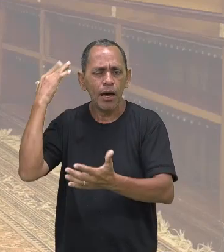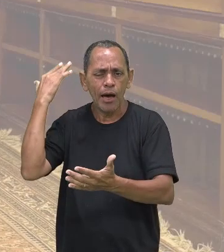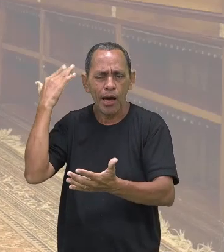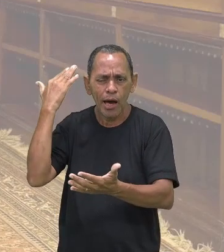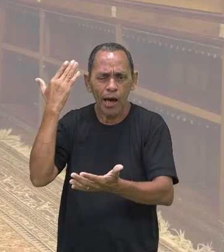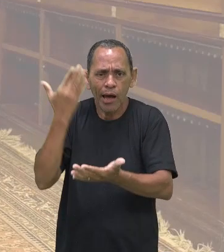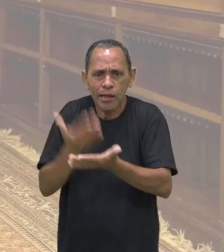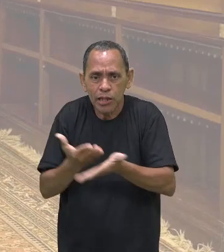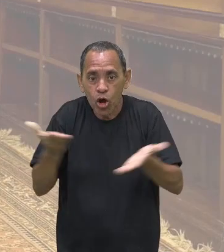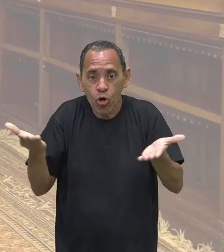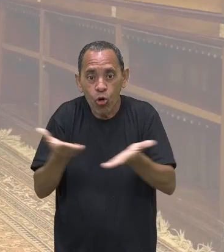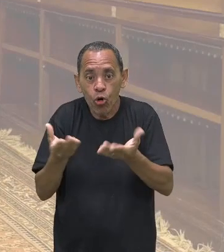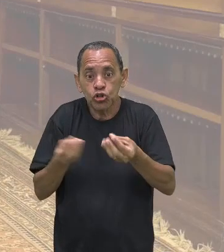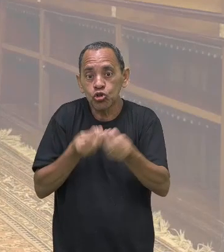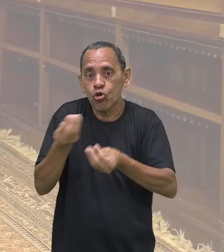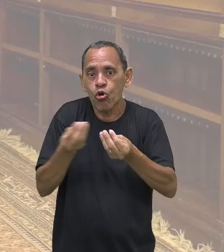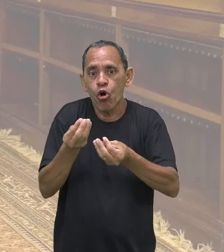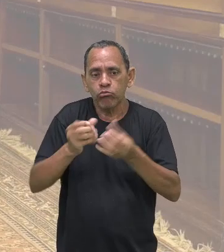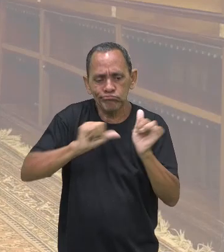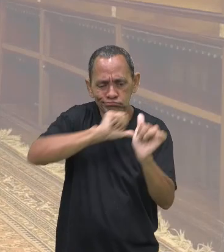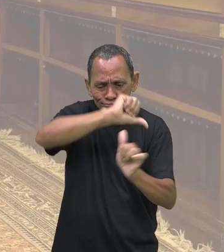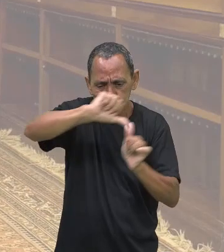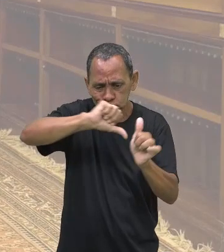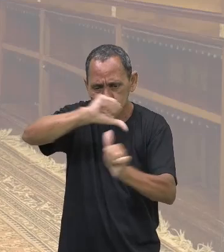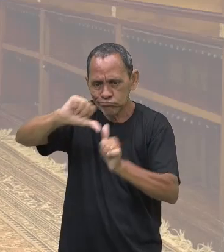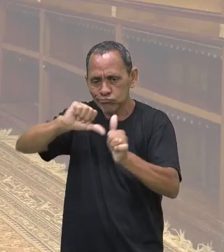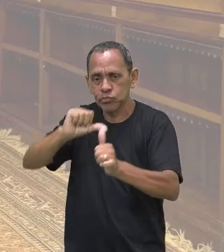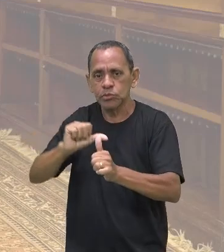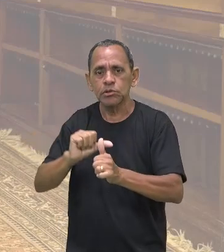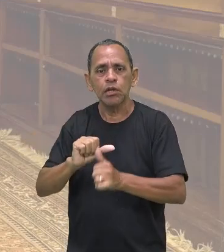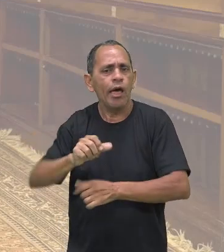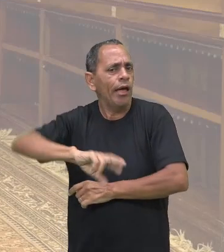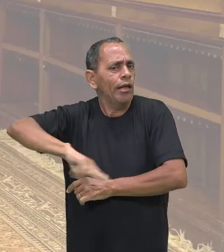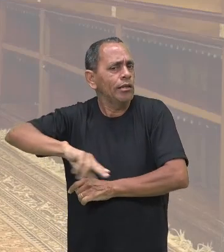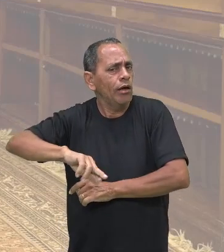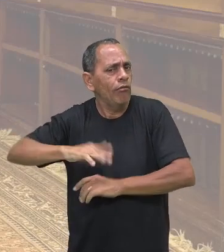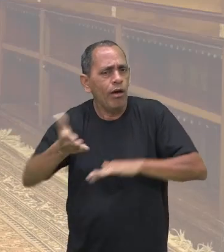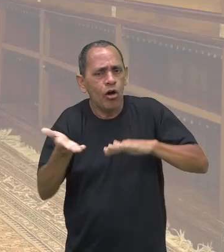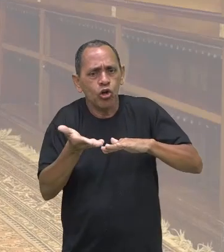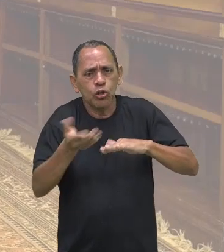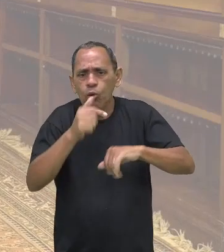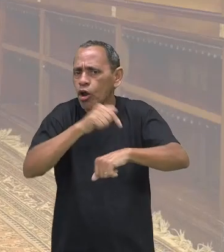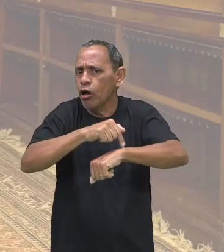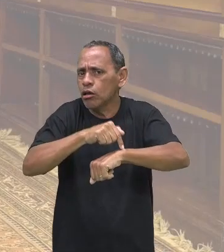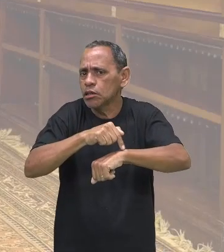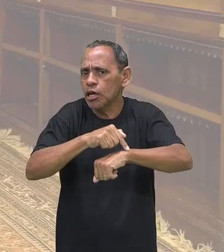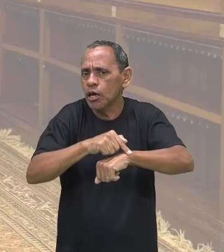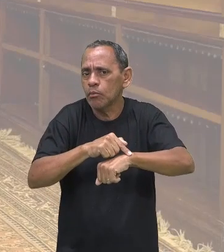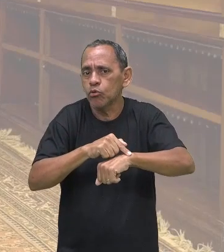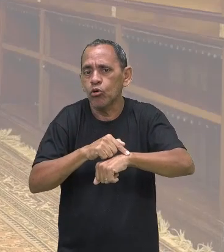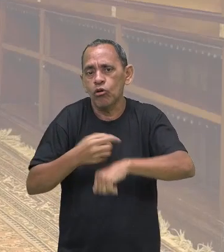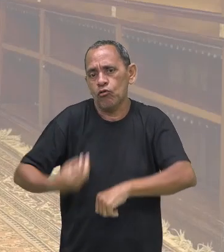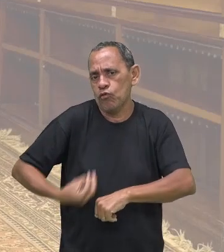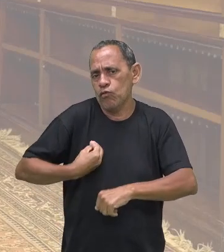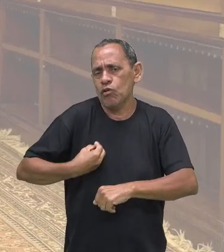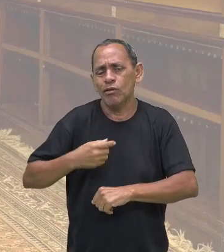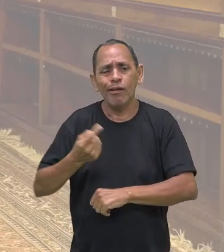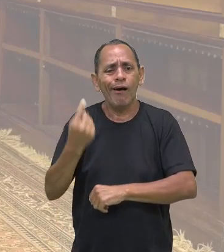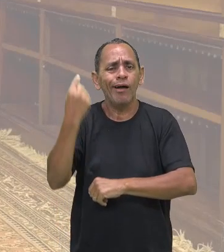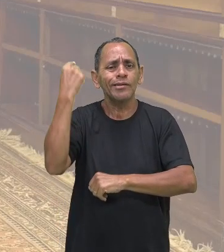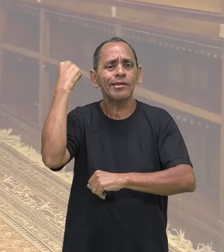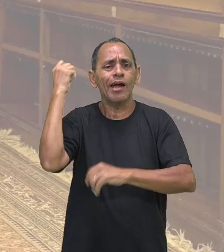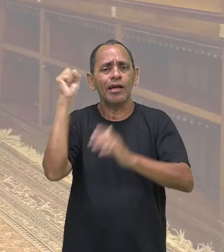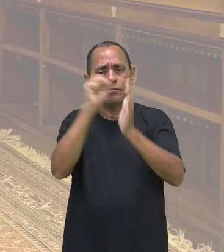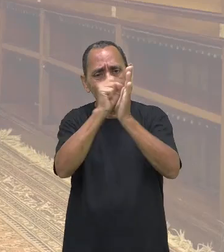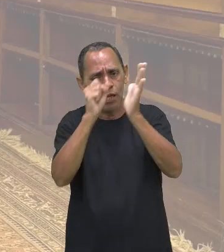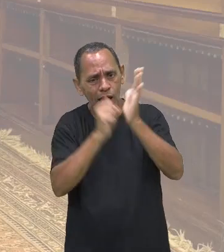hoje que eu estou falando não é momento contemporâneo, mas o momento em que ele viveu, que foi o século XX. Por que que o